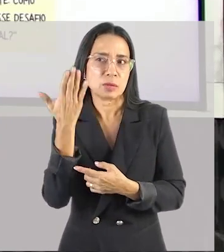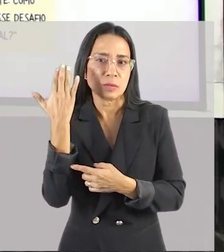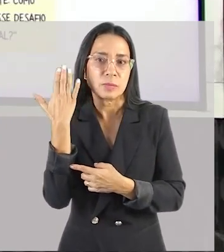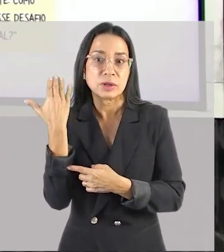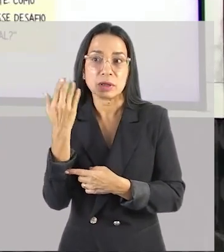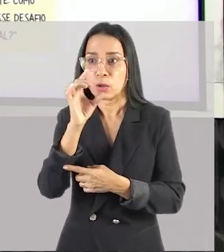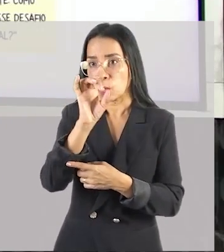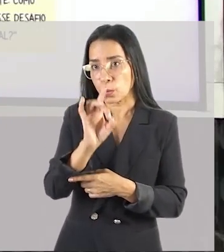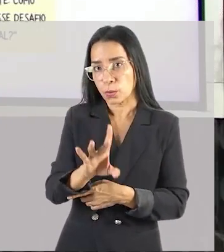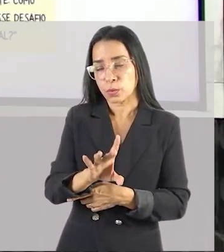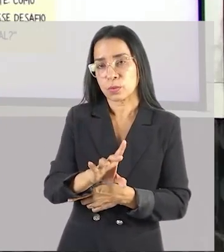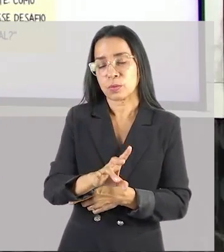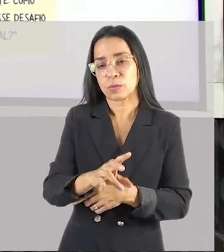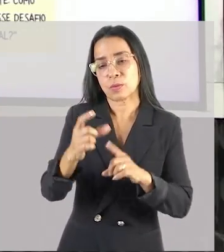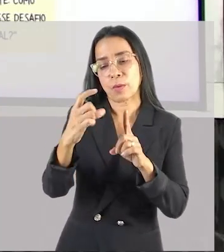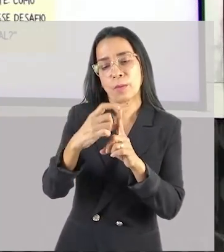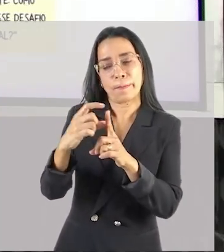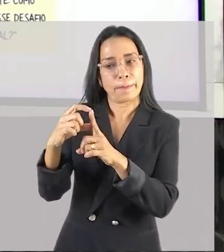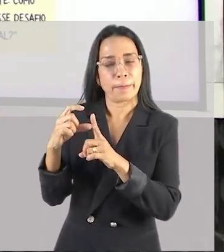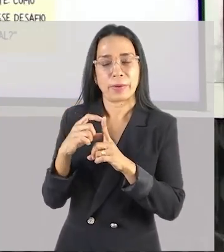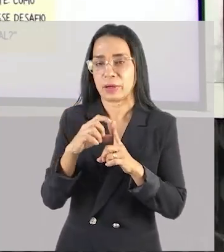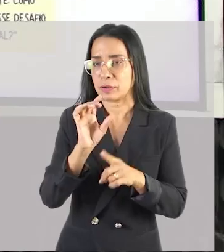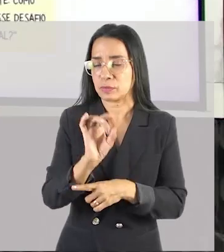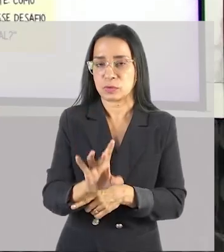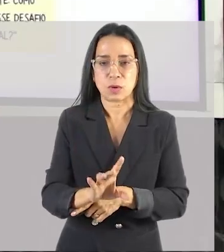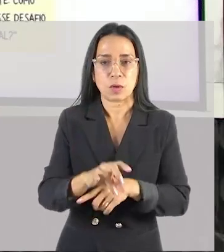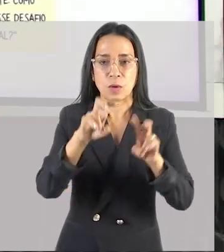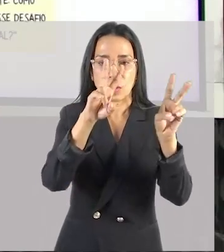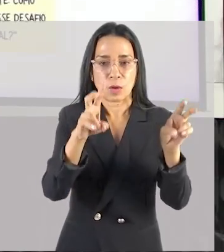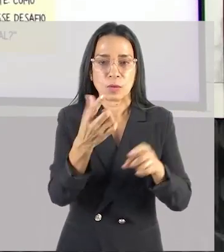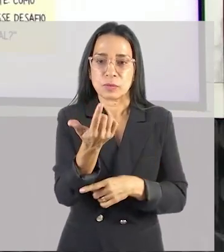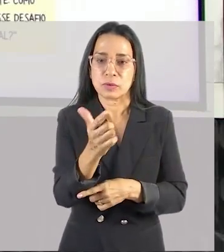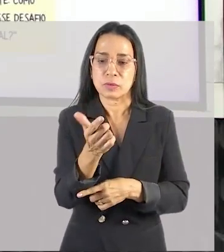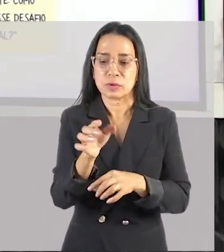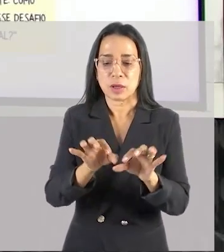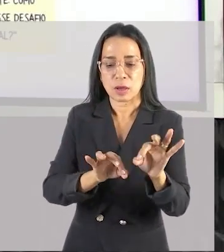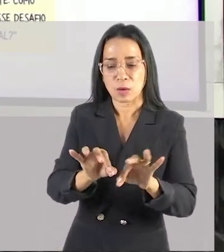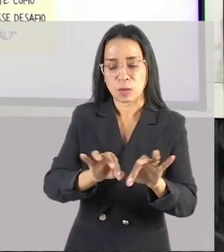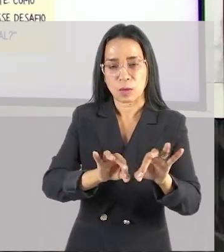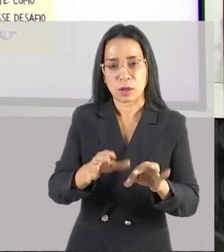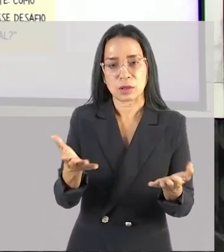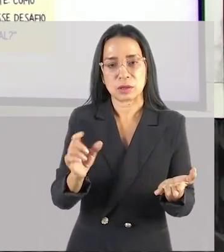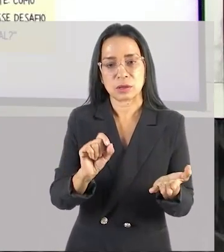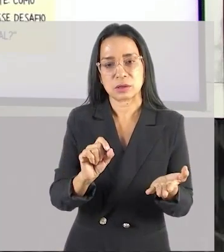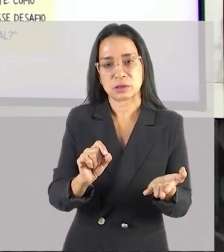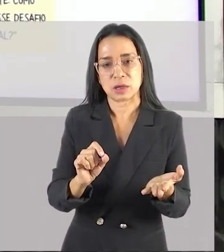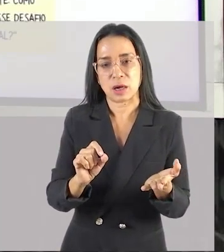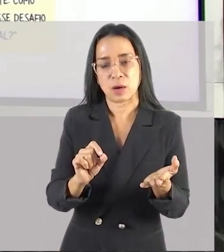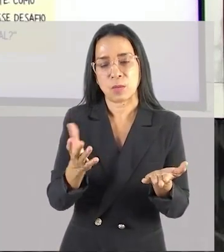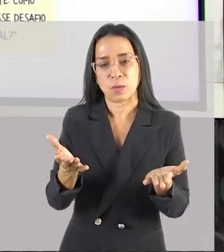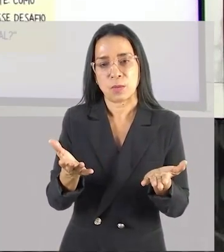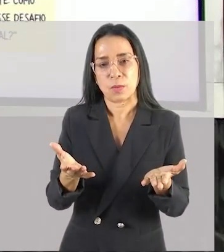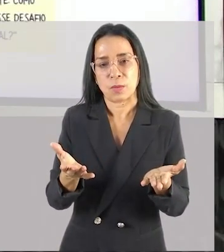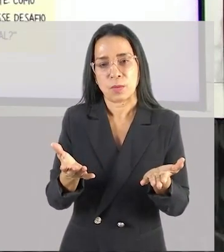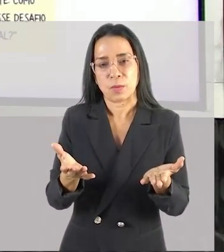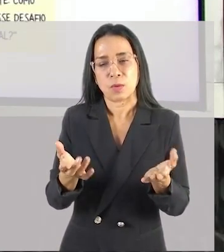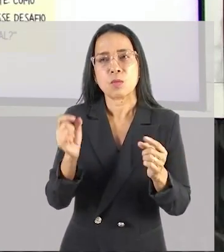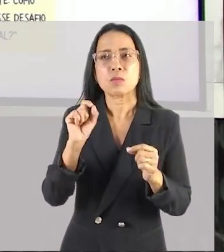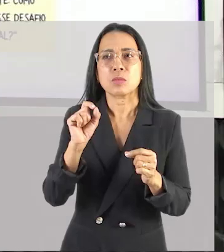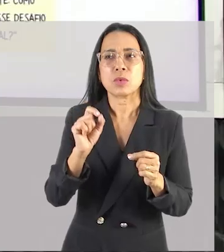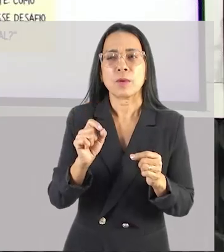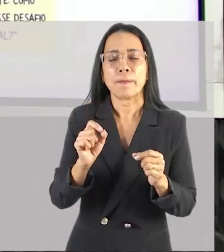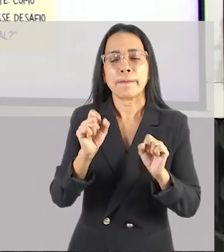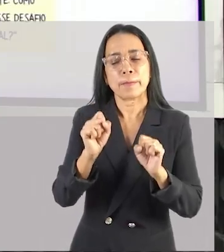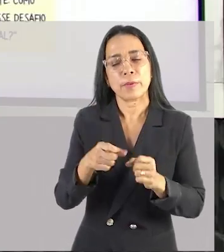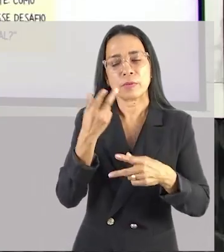muito bem organizado, palavras-chave, como nós vamos aprender. Você não tem uma definição, né? O que eu